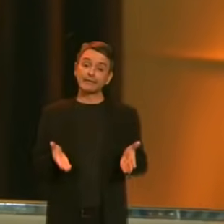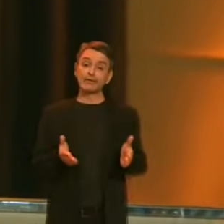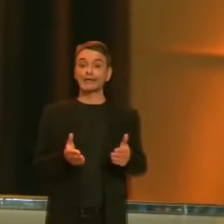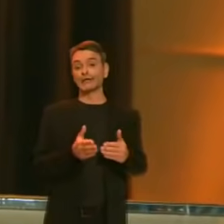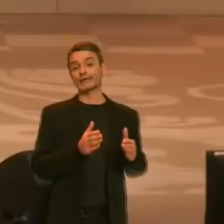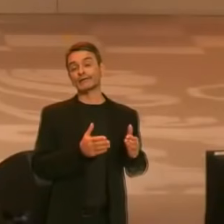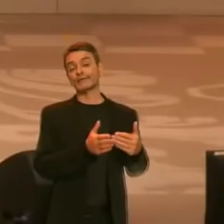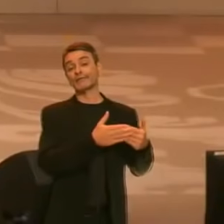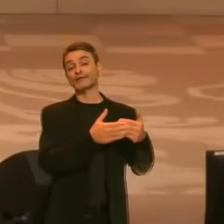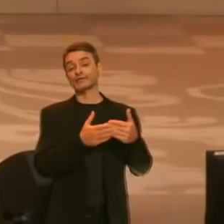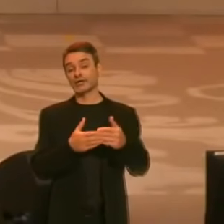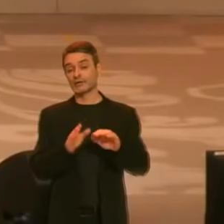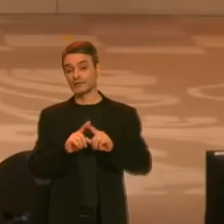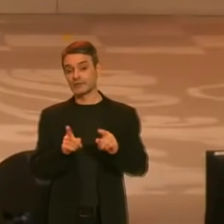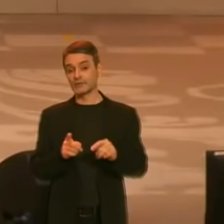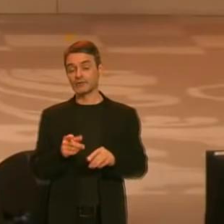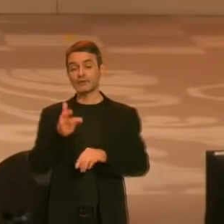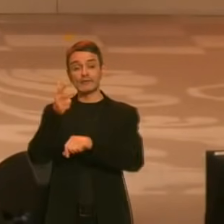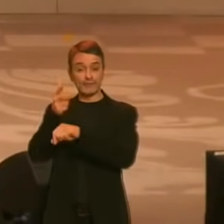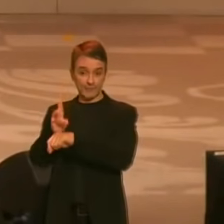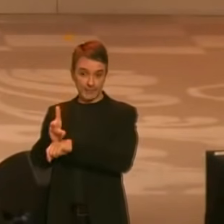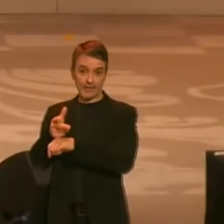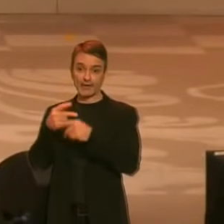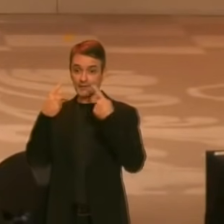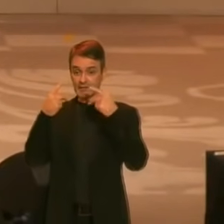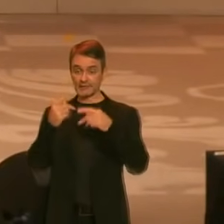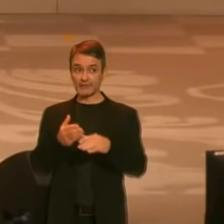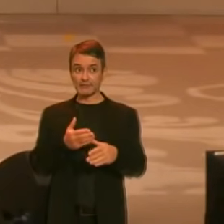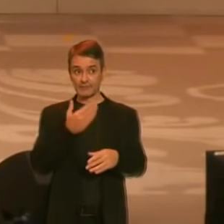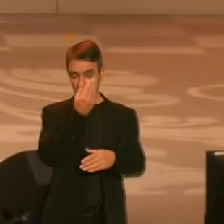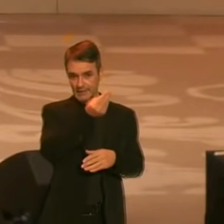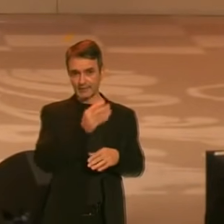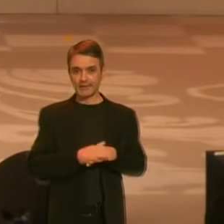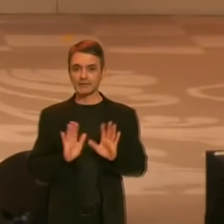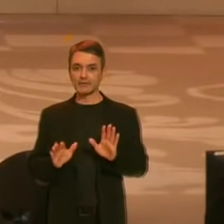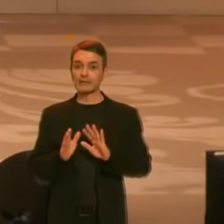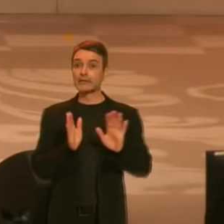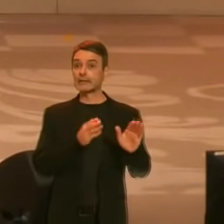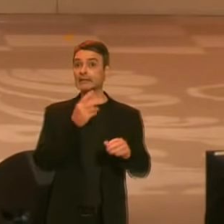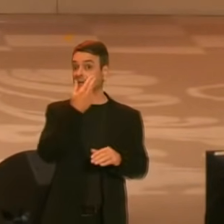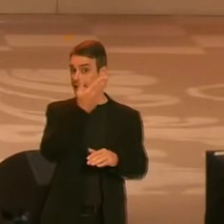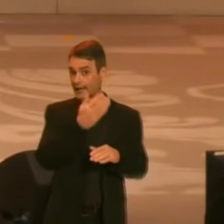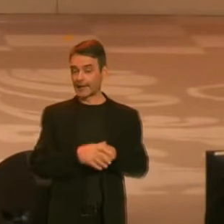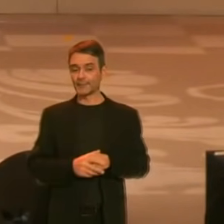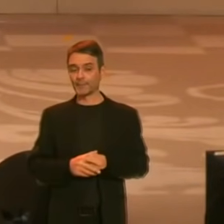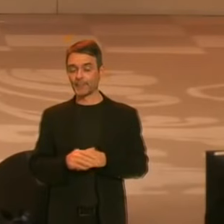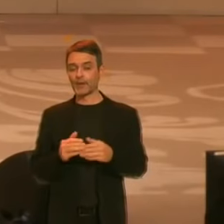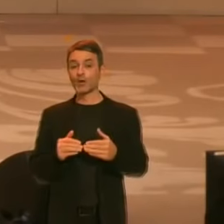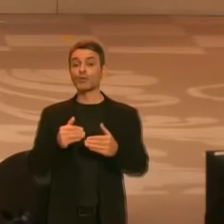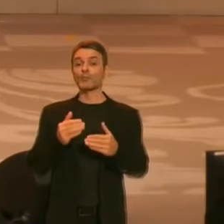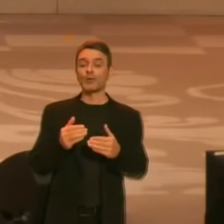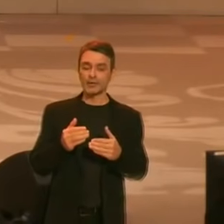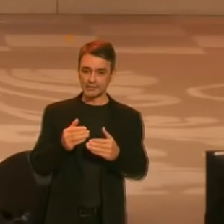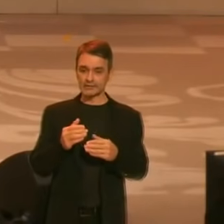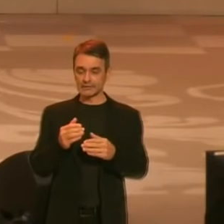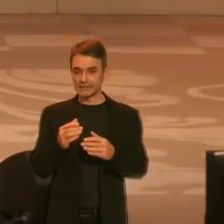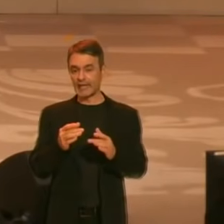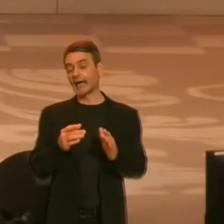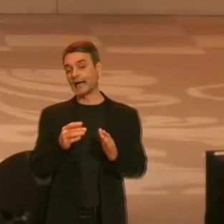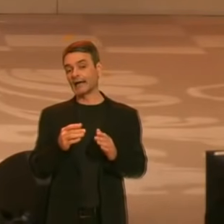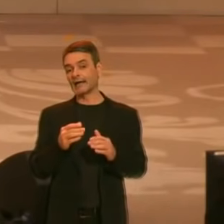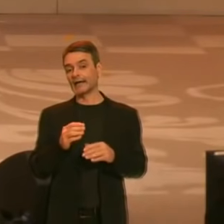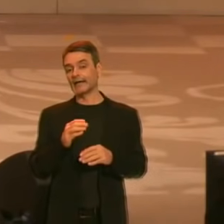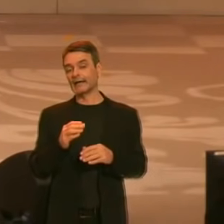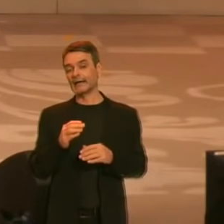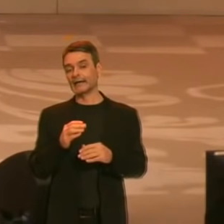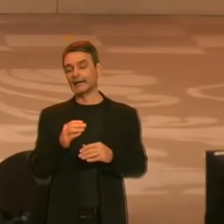Mas é interessante porque lá eles estão vivendo aquilo que a gente chama de pós-cristianismo. E sabe